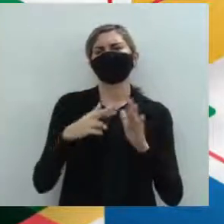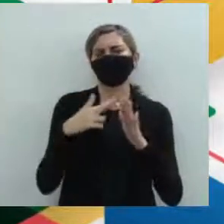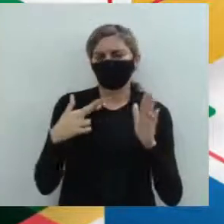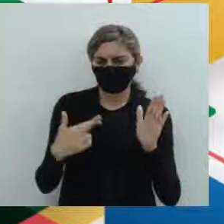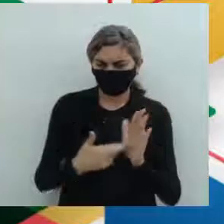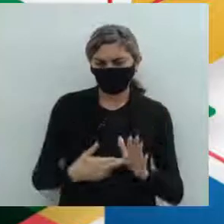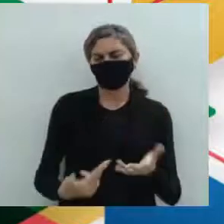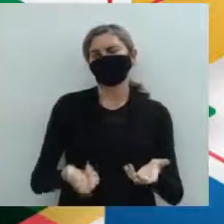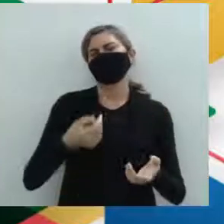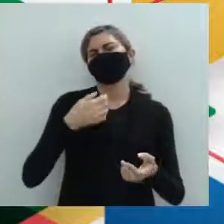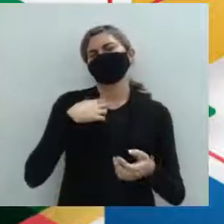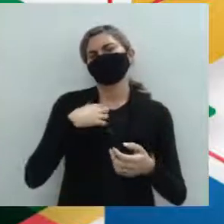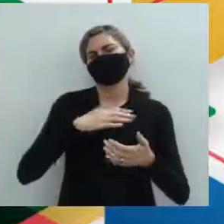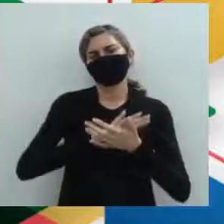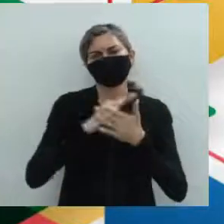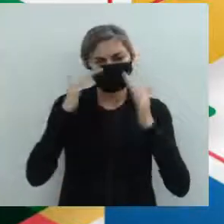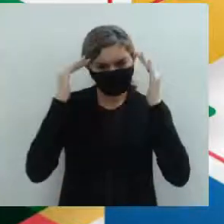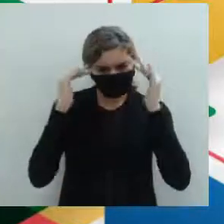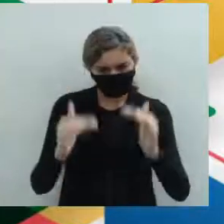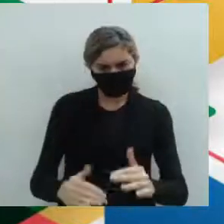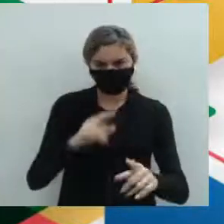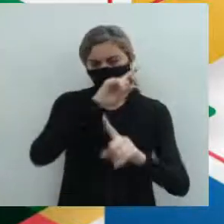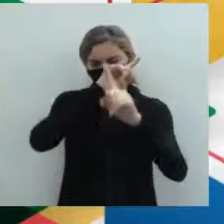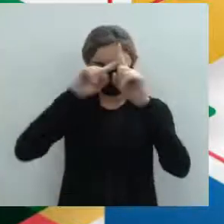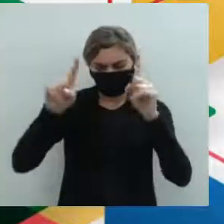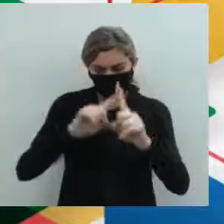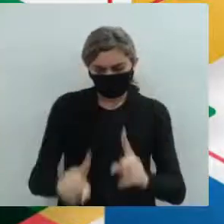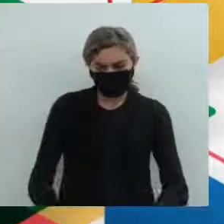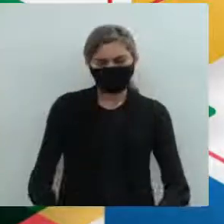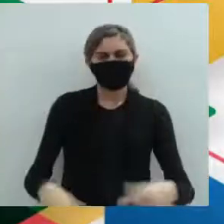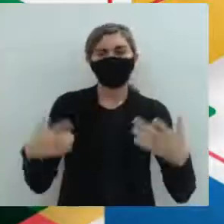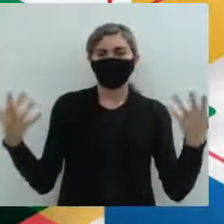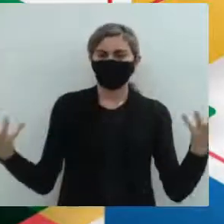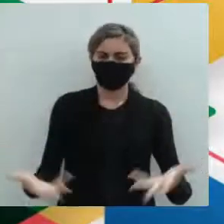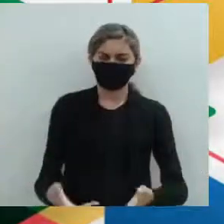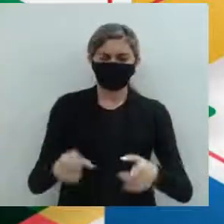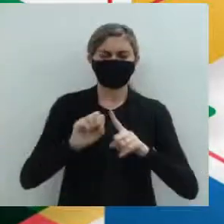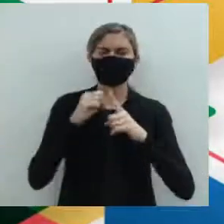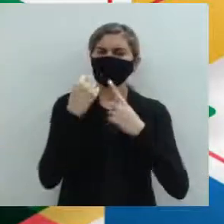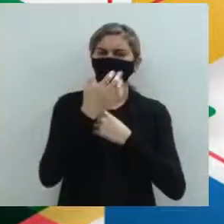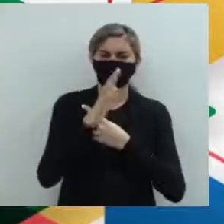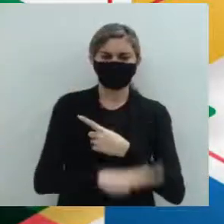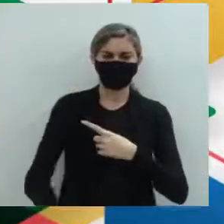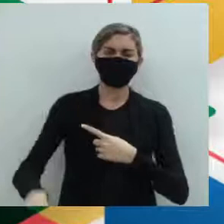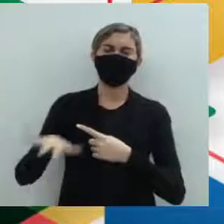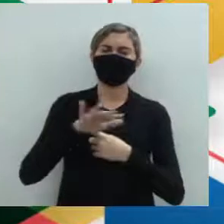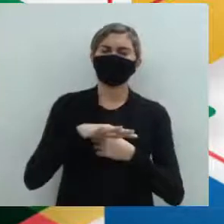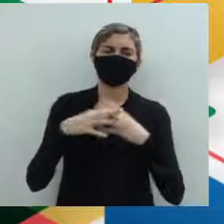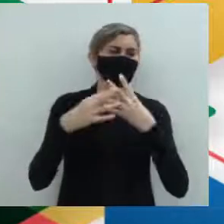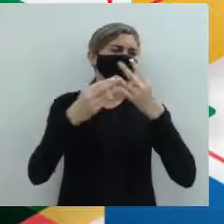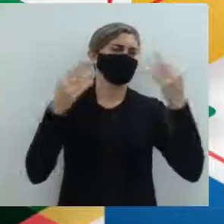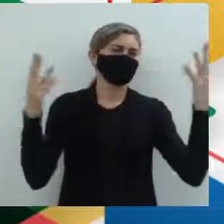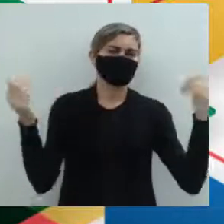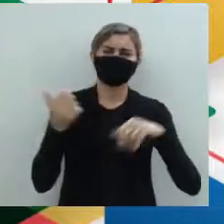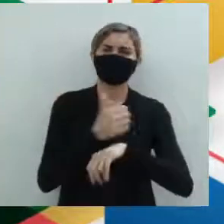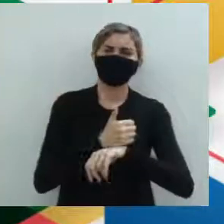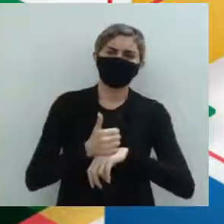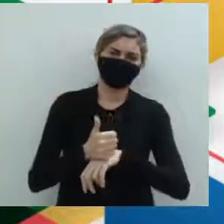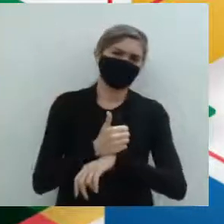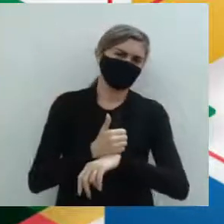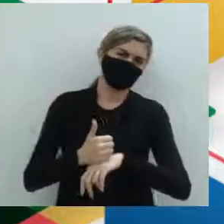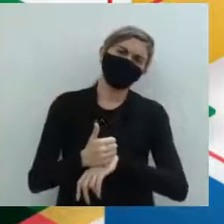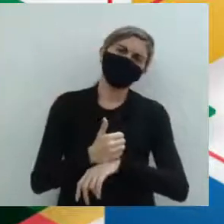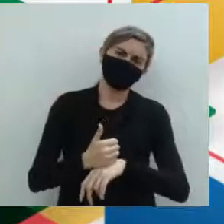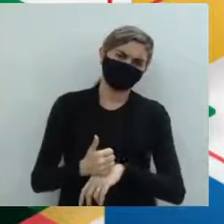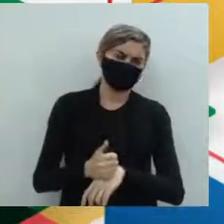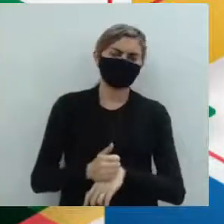regras, sujeições, proibições, na atual sociedade de desempenho, muitos profissionais eles se